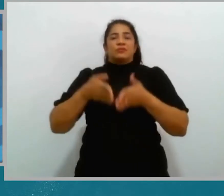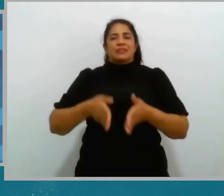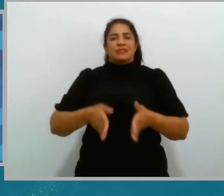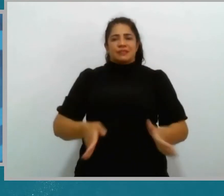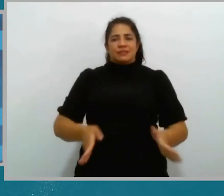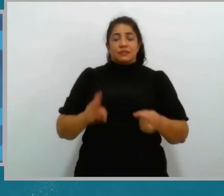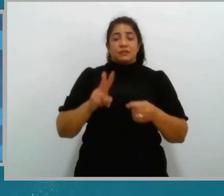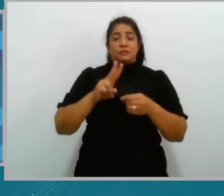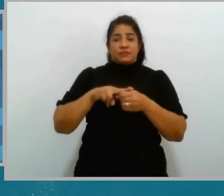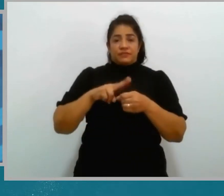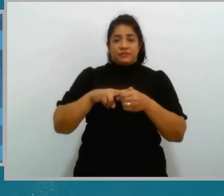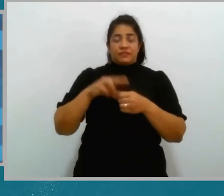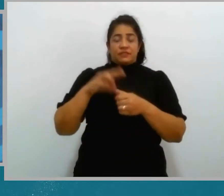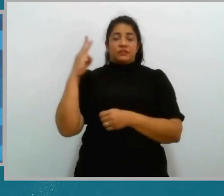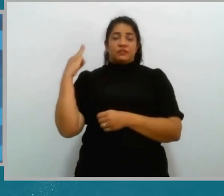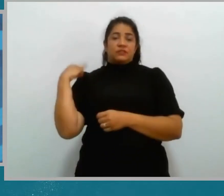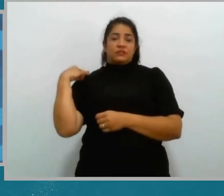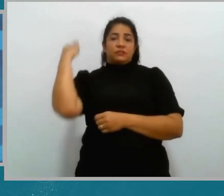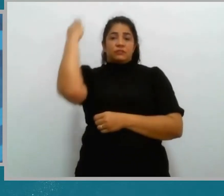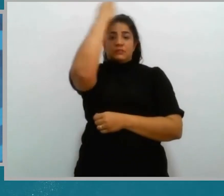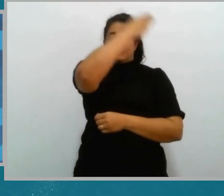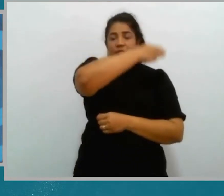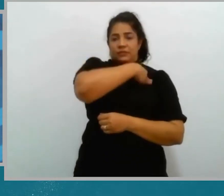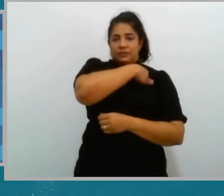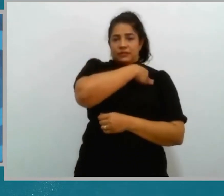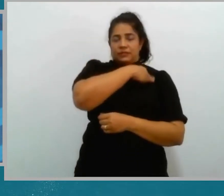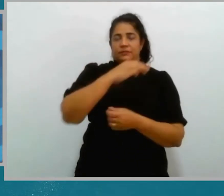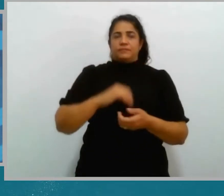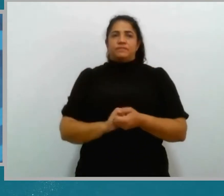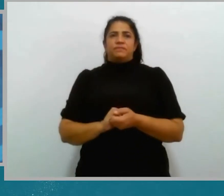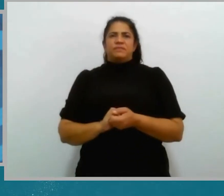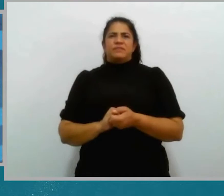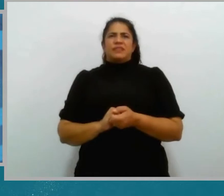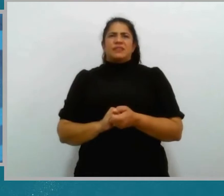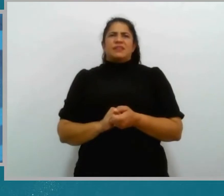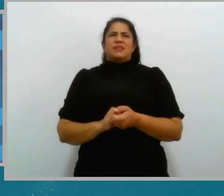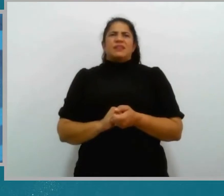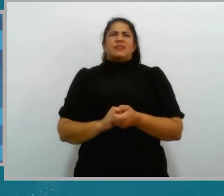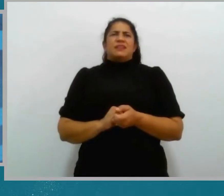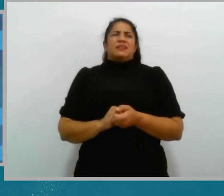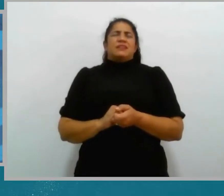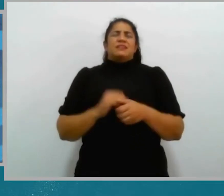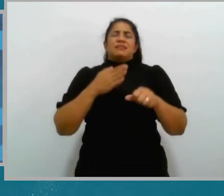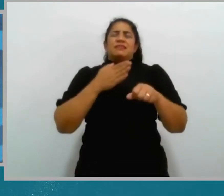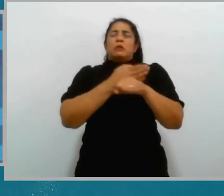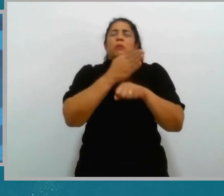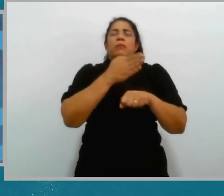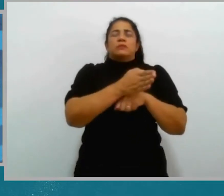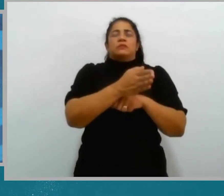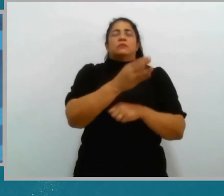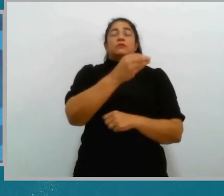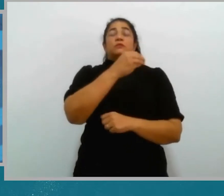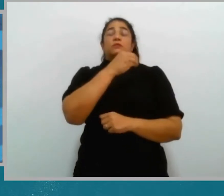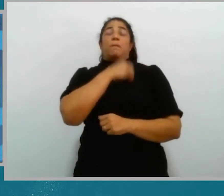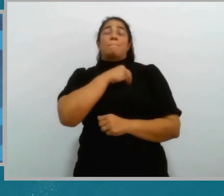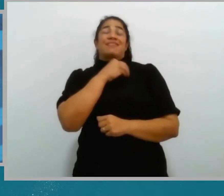onde não houve vontade do sangue, nem da carne, nem participação de varão